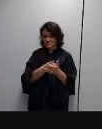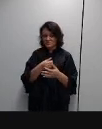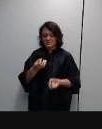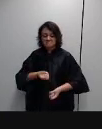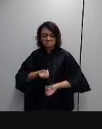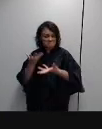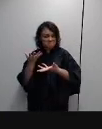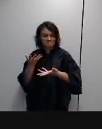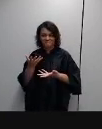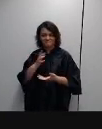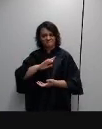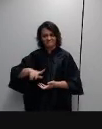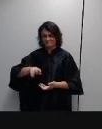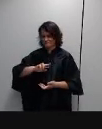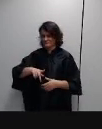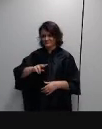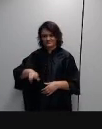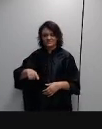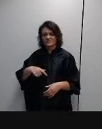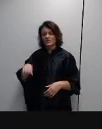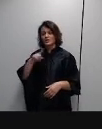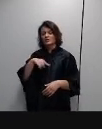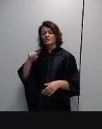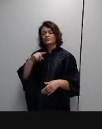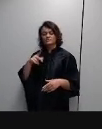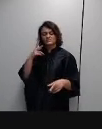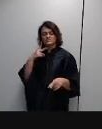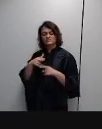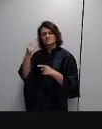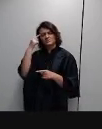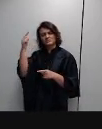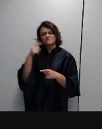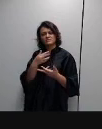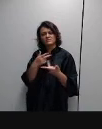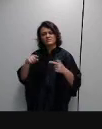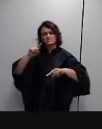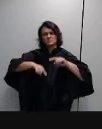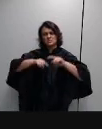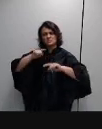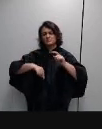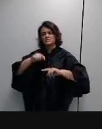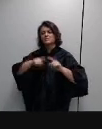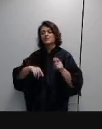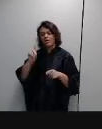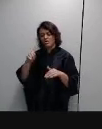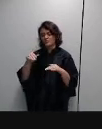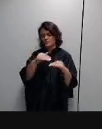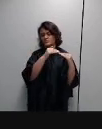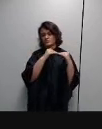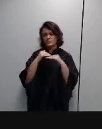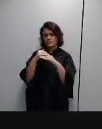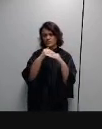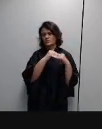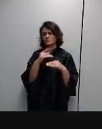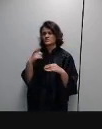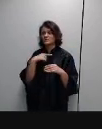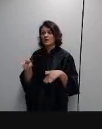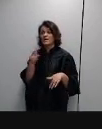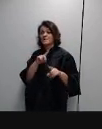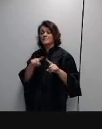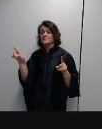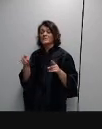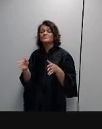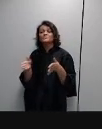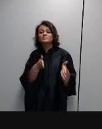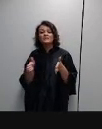ficamos vencidos no que tange não a questão da receita patrimonial Chicão e pelo nariz o que houve não ciclo vencidos o prazo